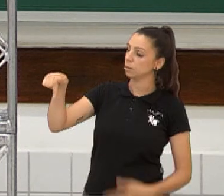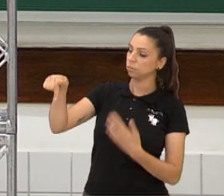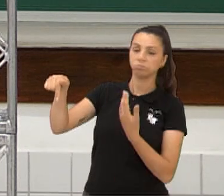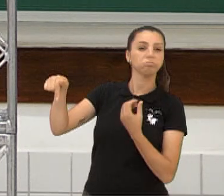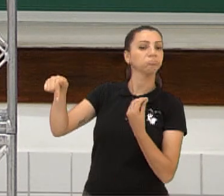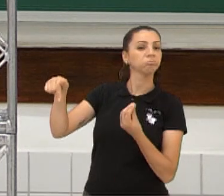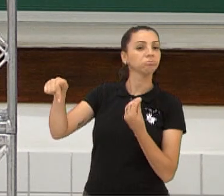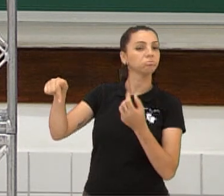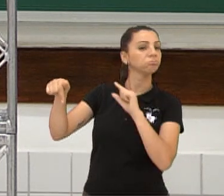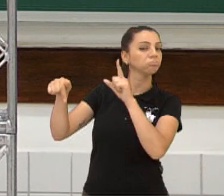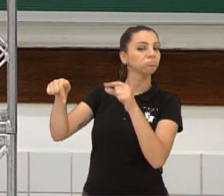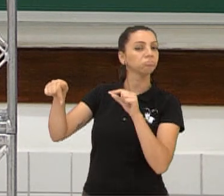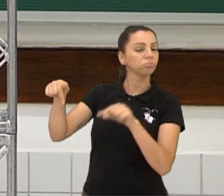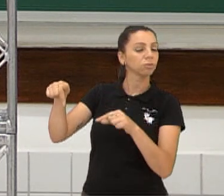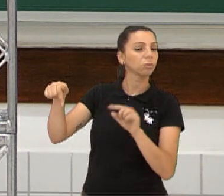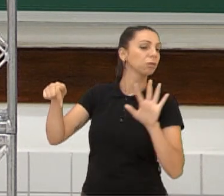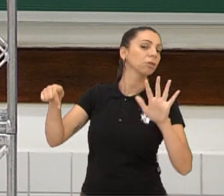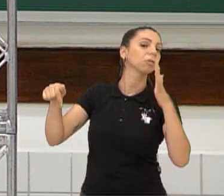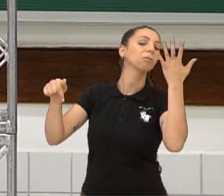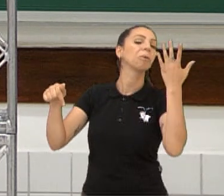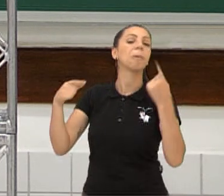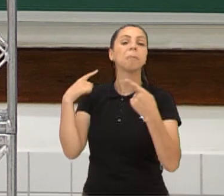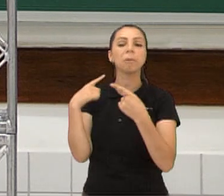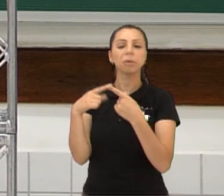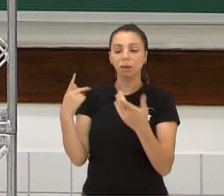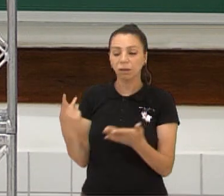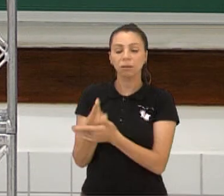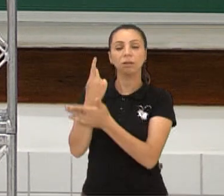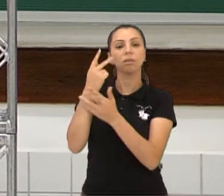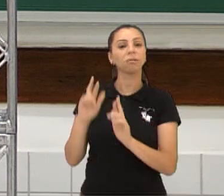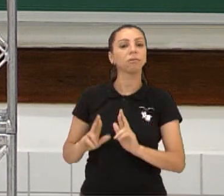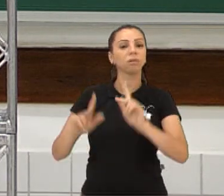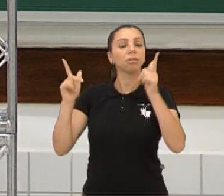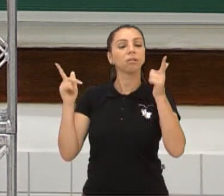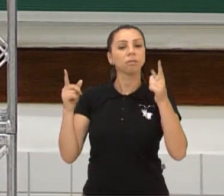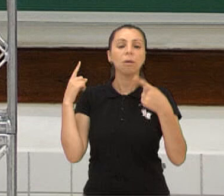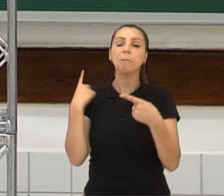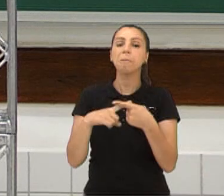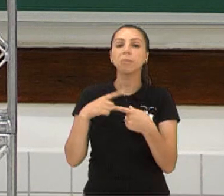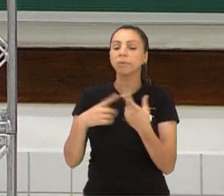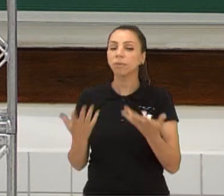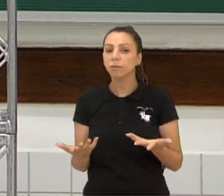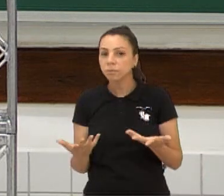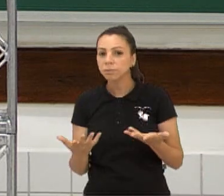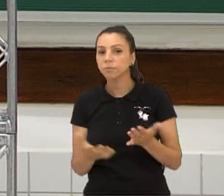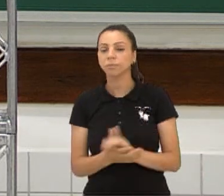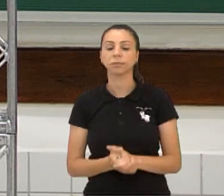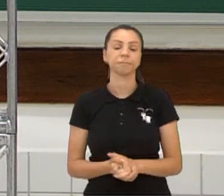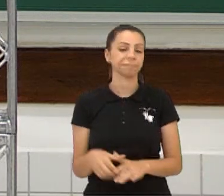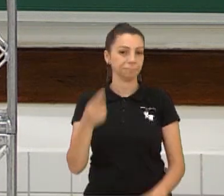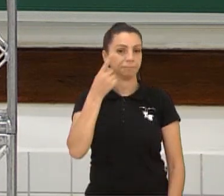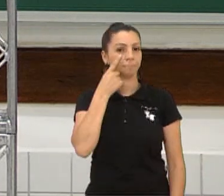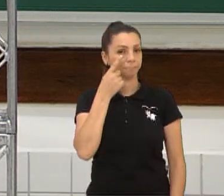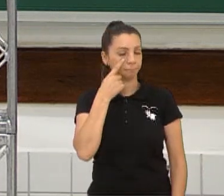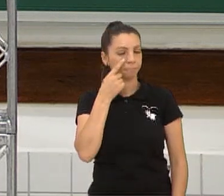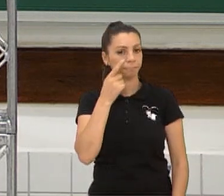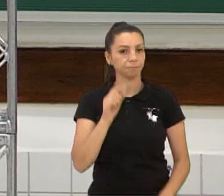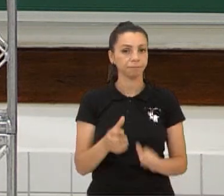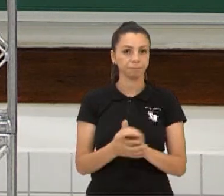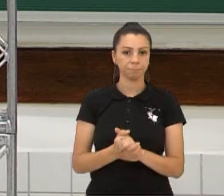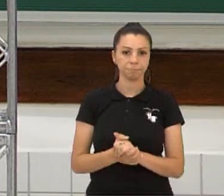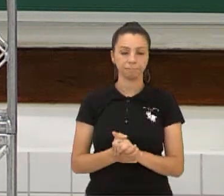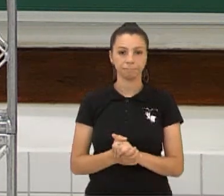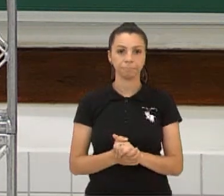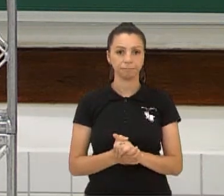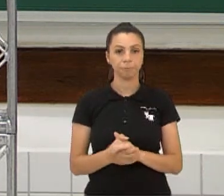67. O que será que está dando de diferente? O que será que está dando de diferente? Vamos olhar aqui na tela?